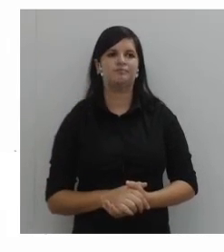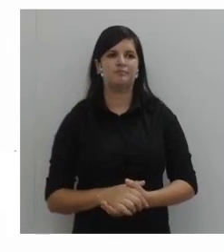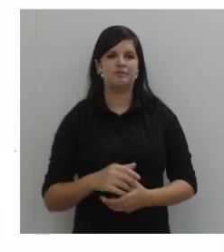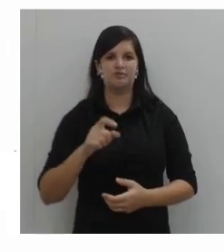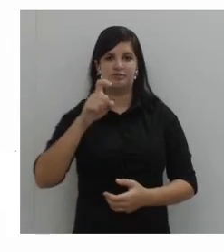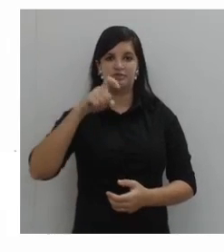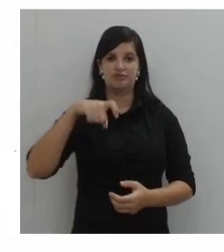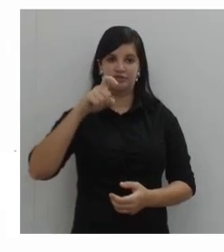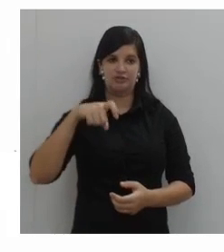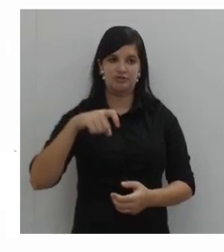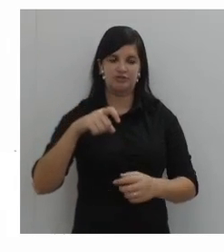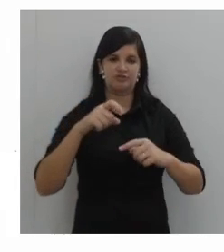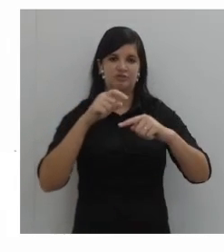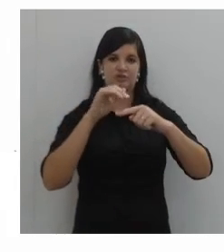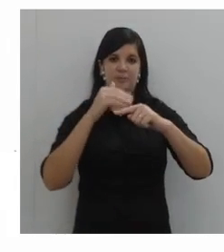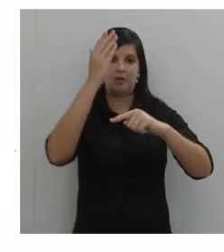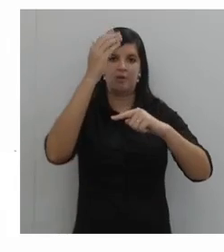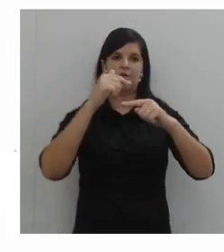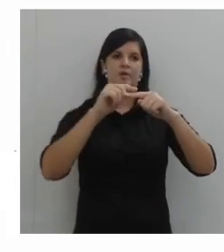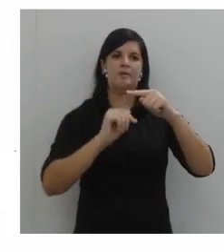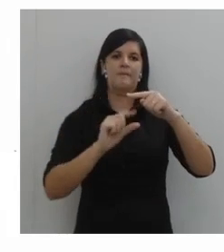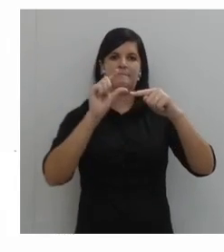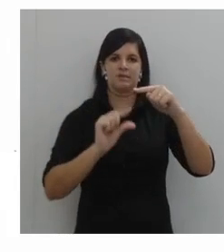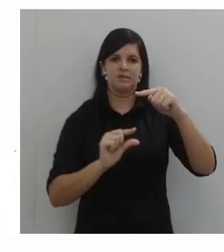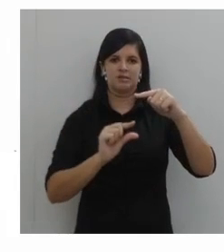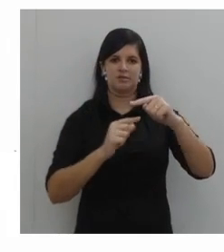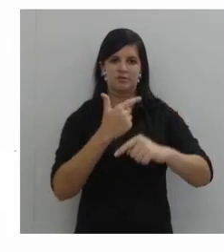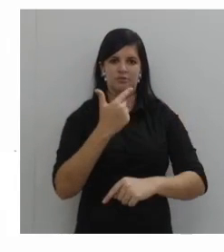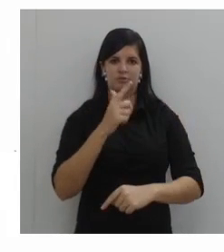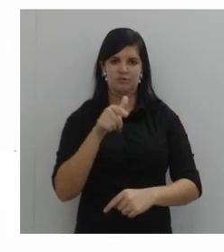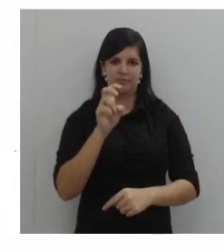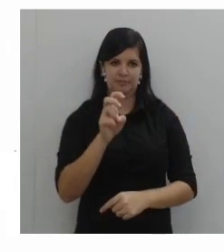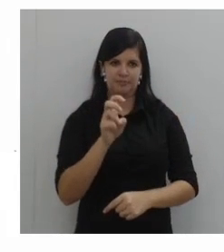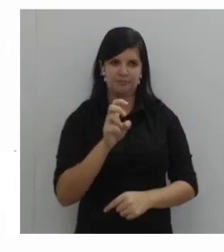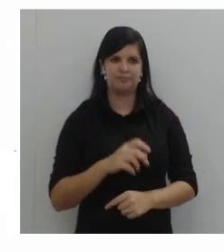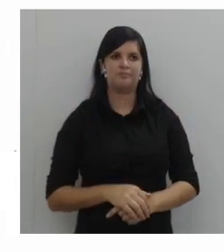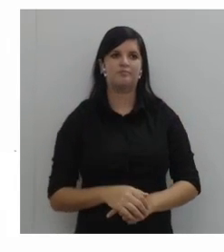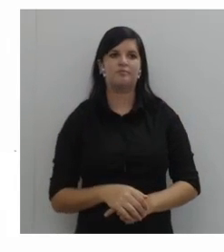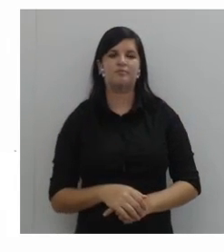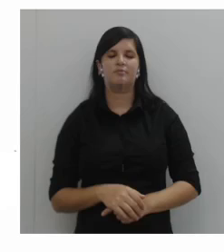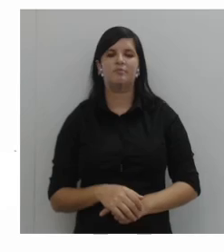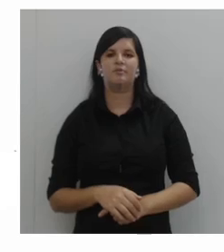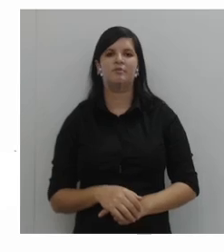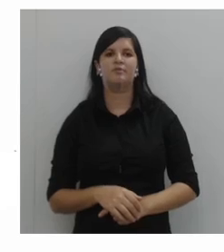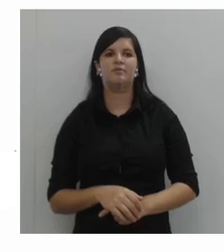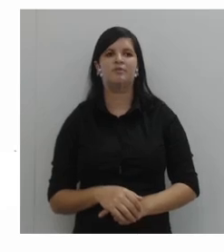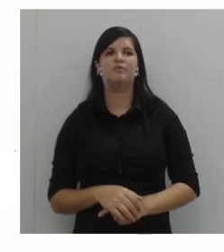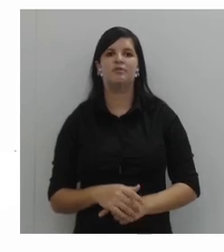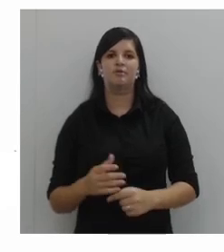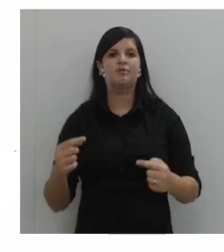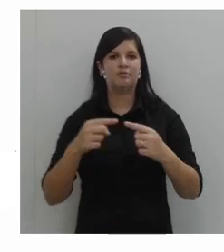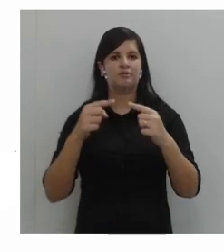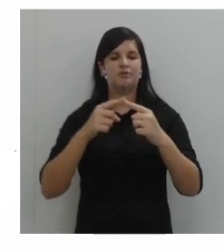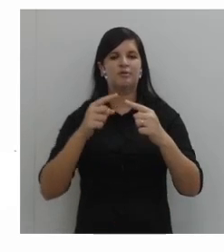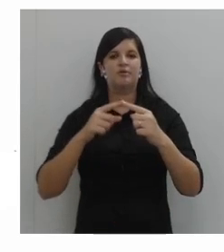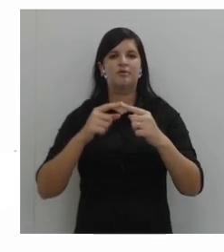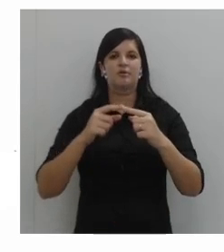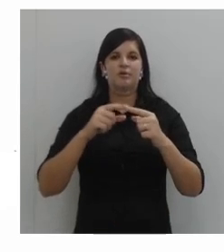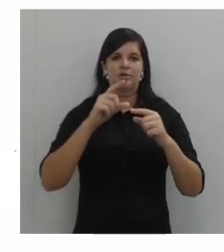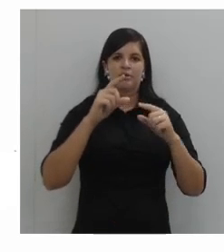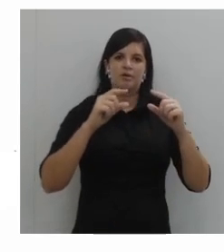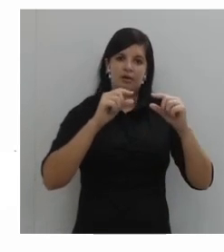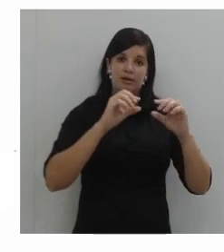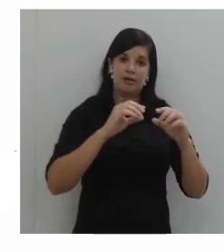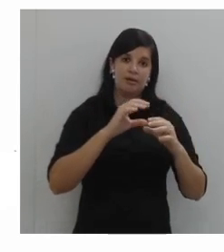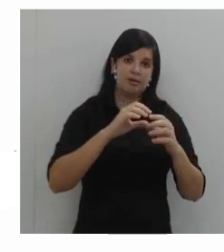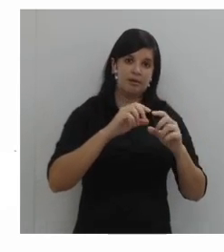grande está para a altura pequena, que é 2,5. Assim como, aí você tem que manter essa correspondência. Você começou do grande